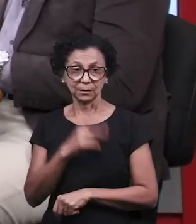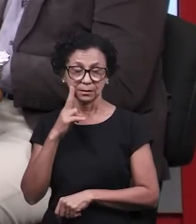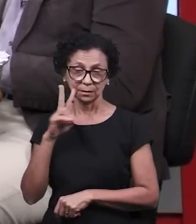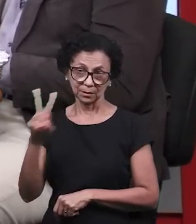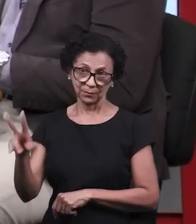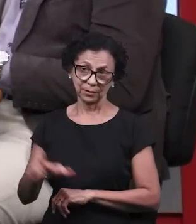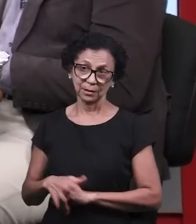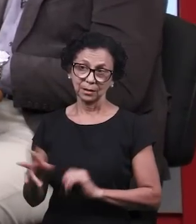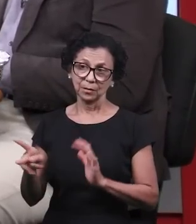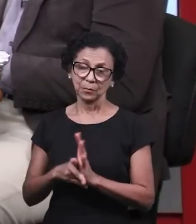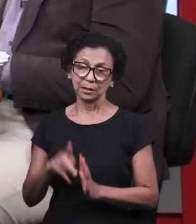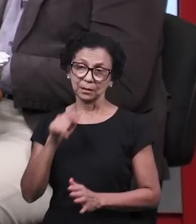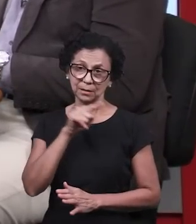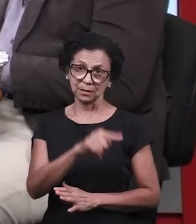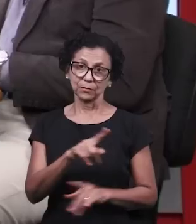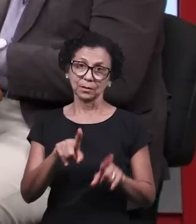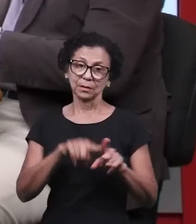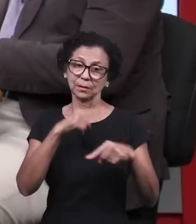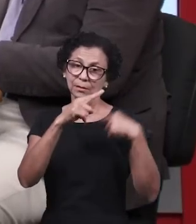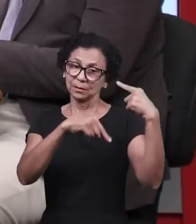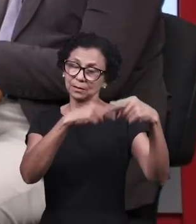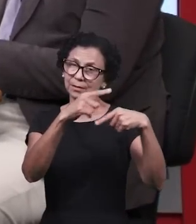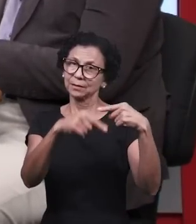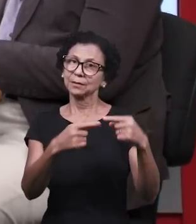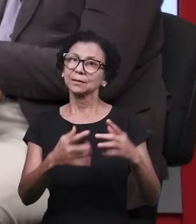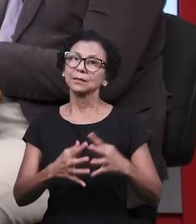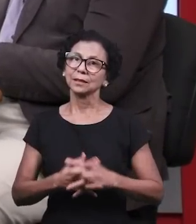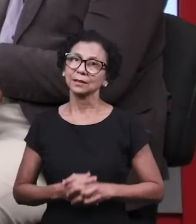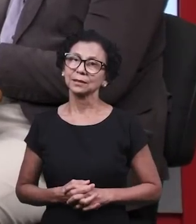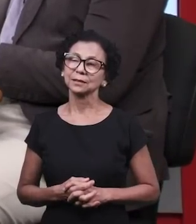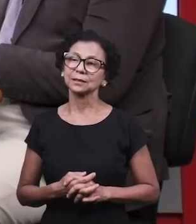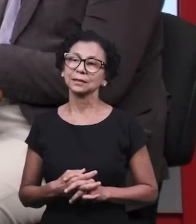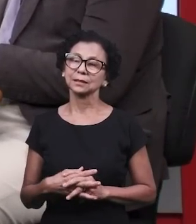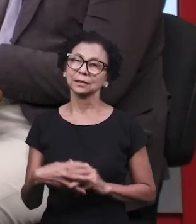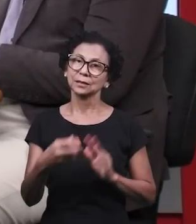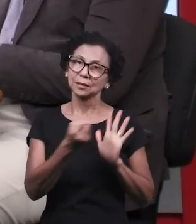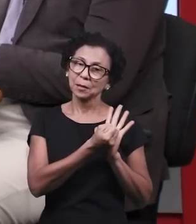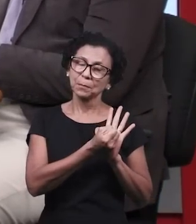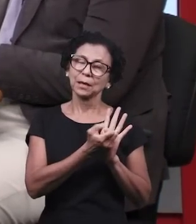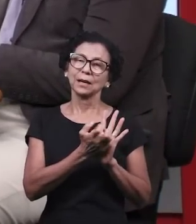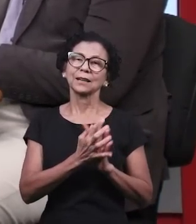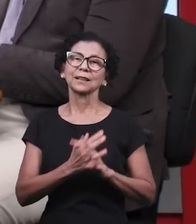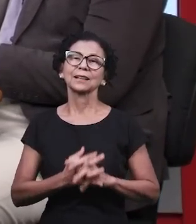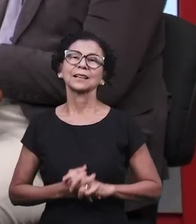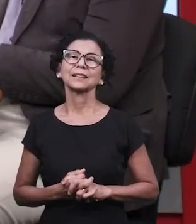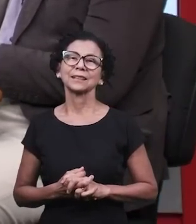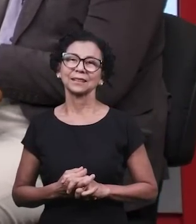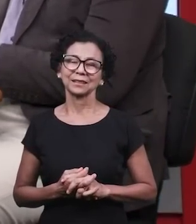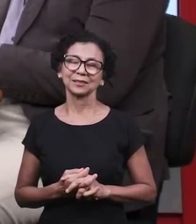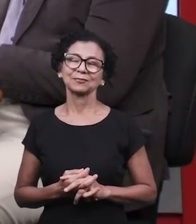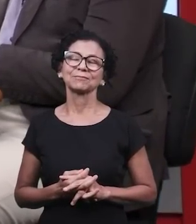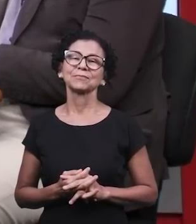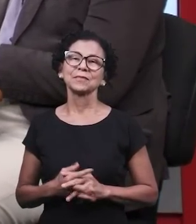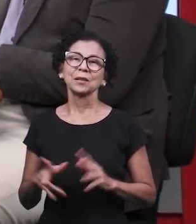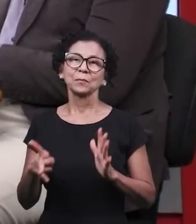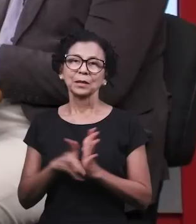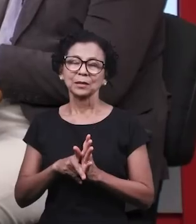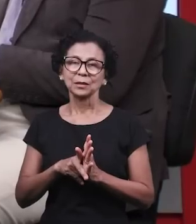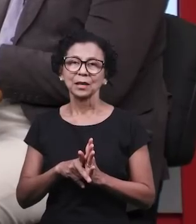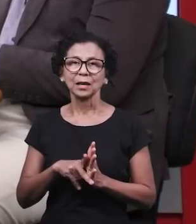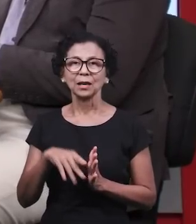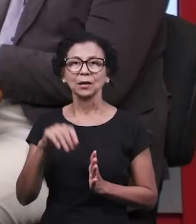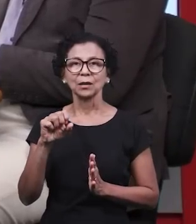ao saber onde está e como seguir então para frente. E eu ainda me permite, antes comentar algo aqui. Interessante que o Senhor